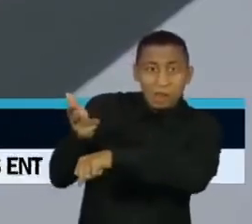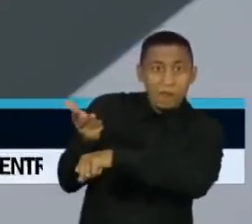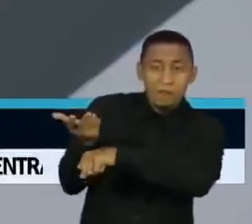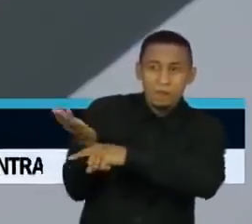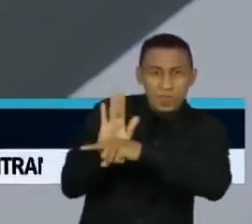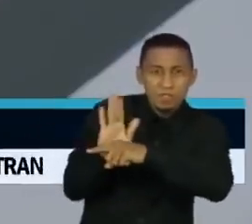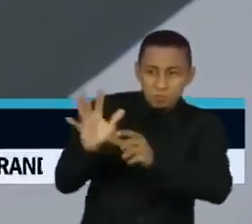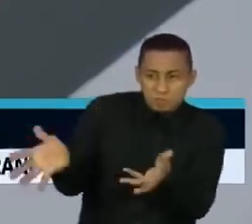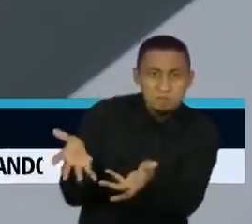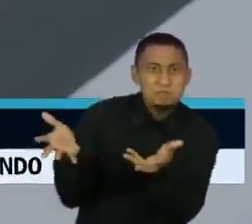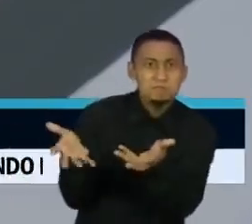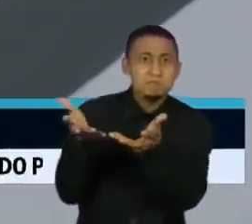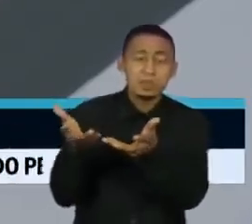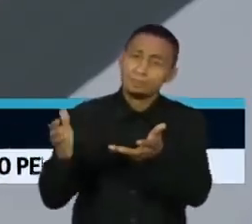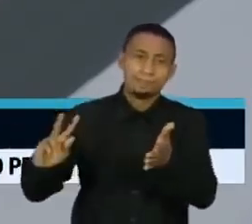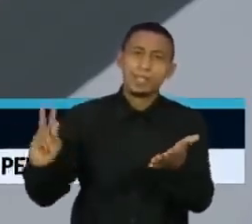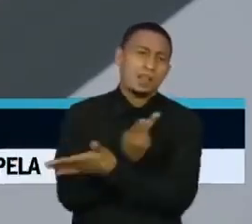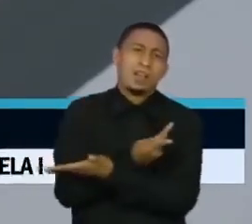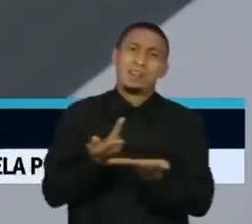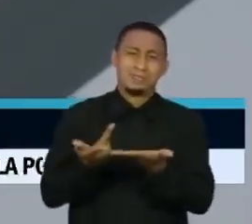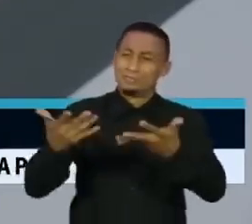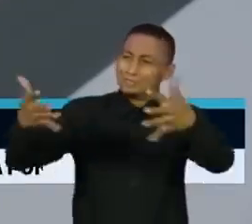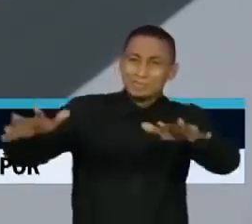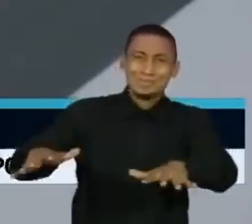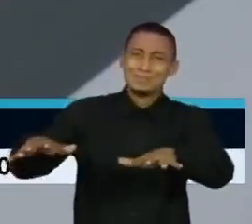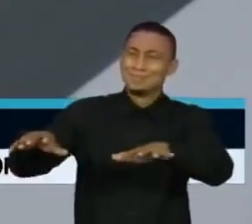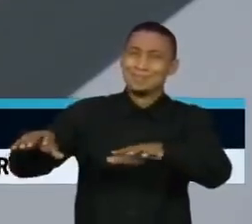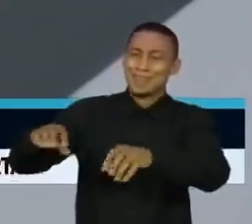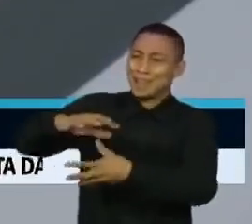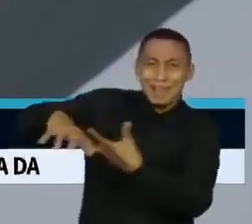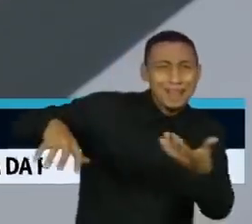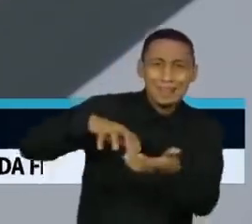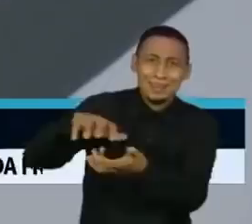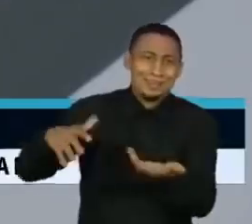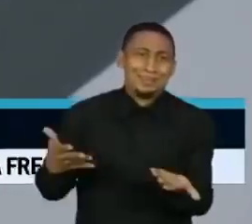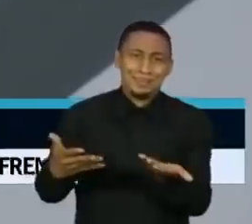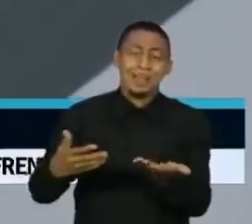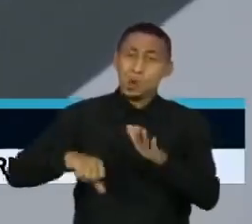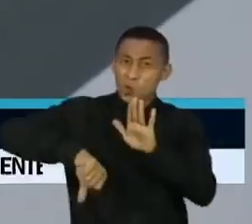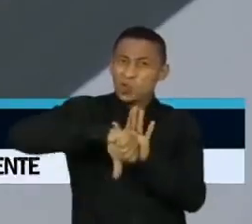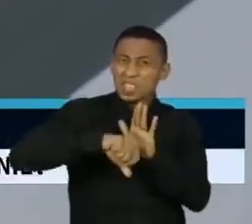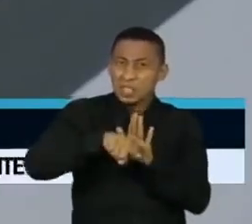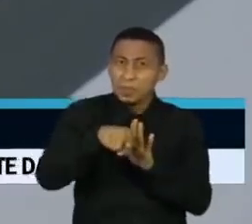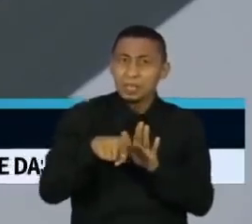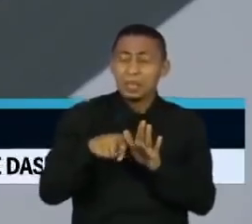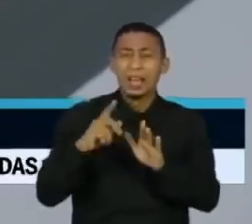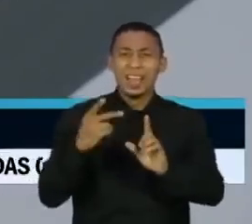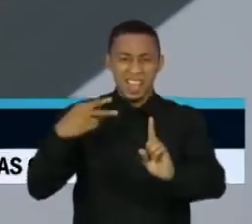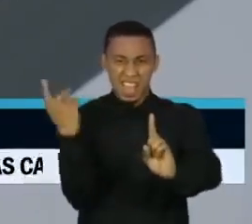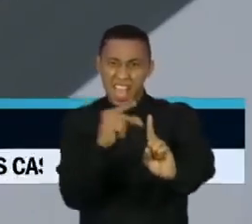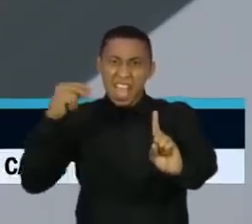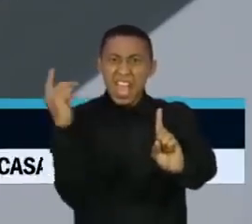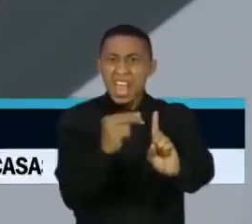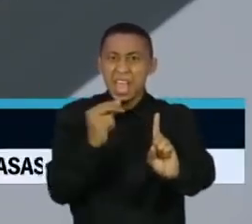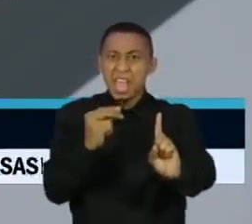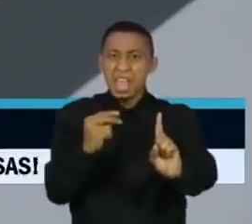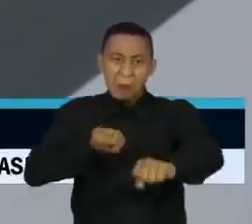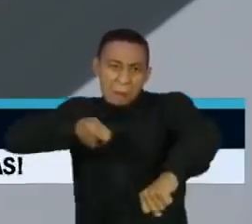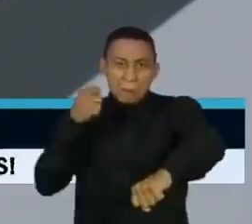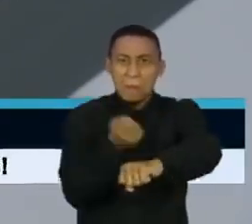ali incentivando completamente a desordem, o crime de tortura com a prática de chicote, de chicoteamento nas